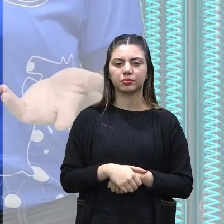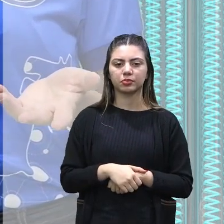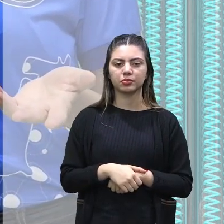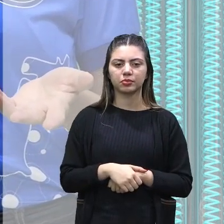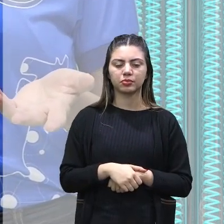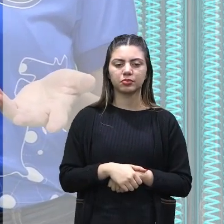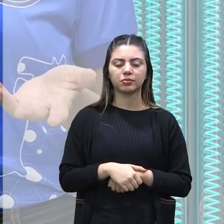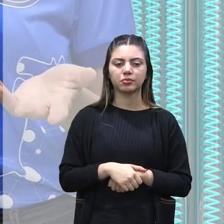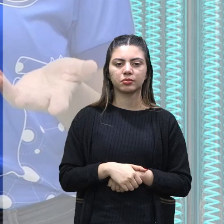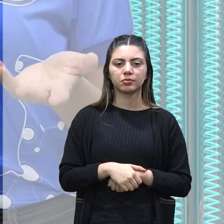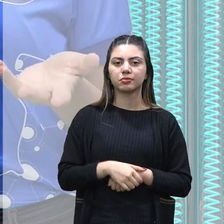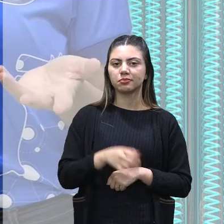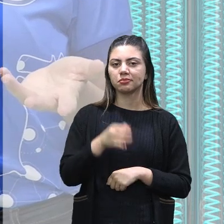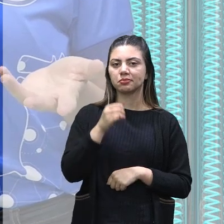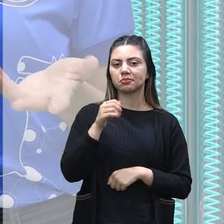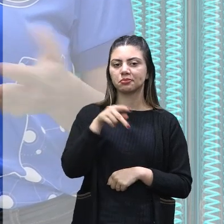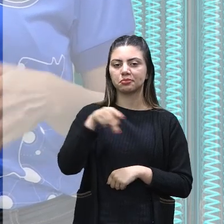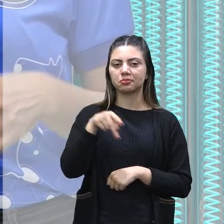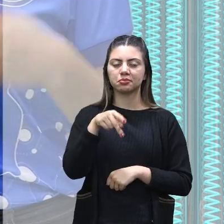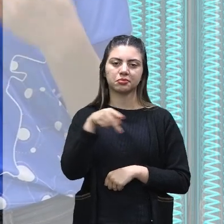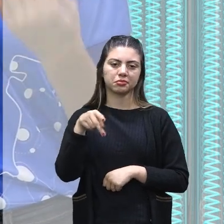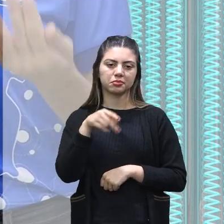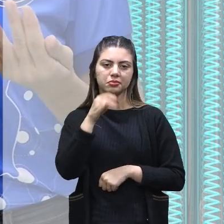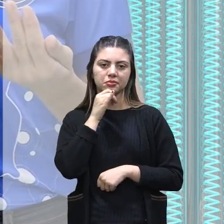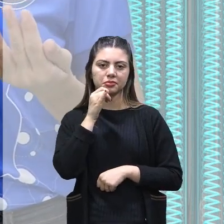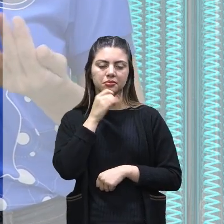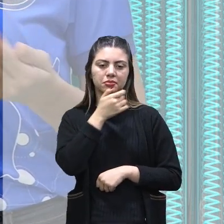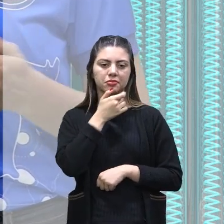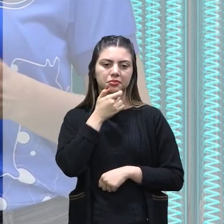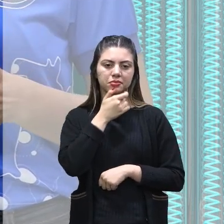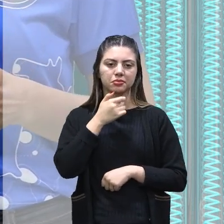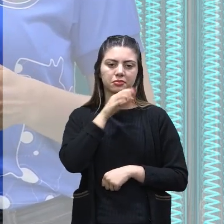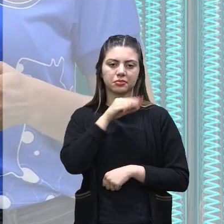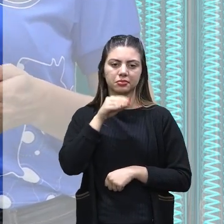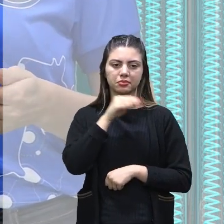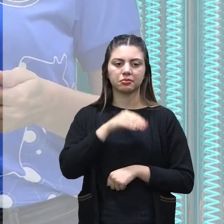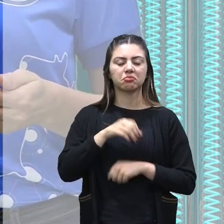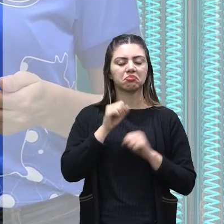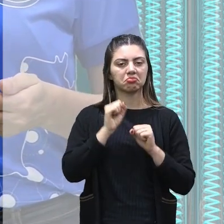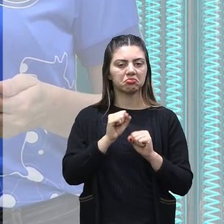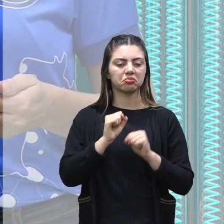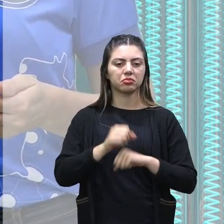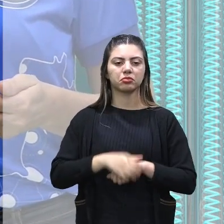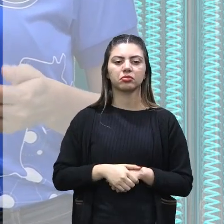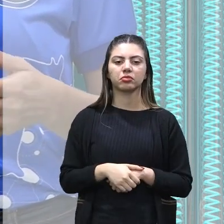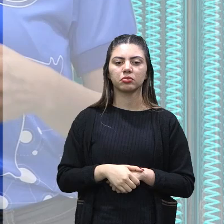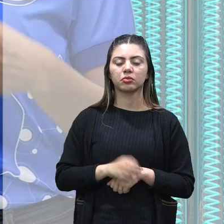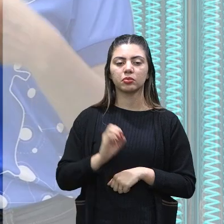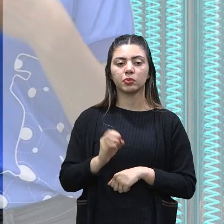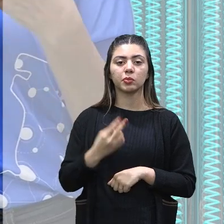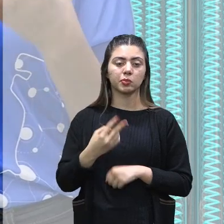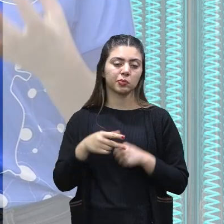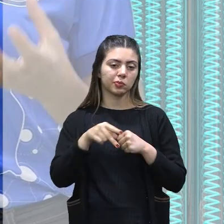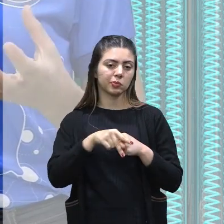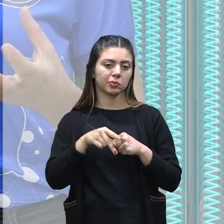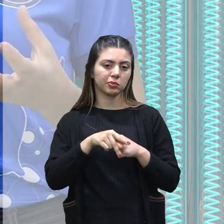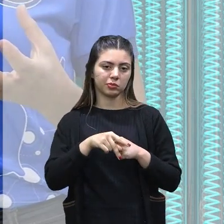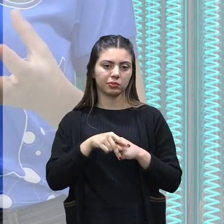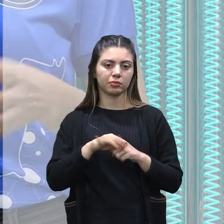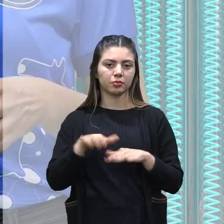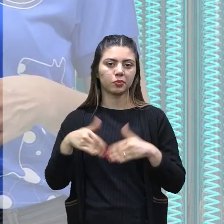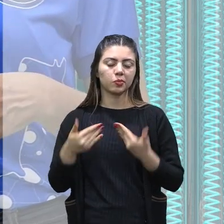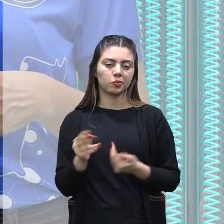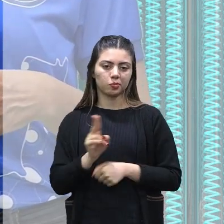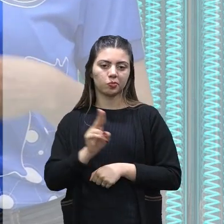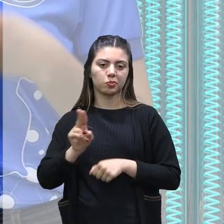will João, will the dog, will the cat, sem problema nenhum. Ou pronomes ou os